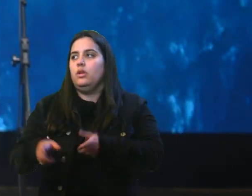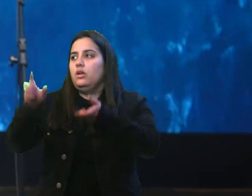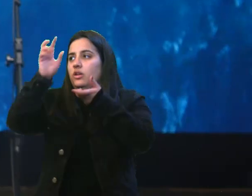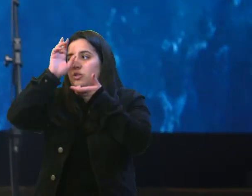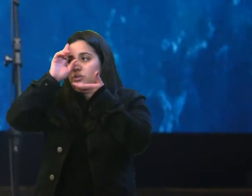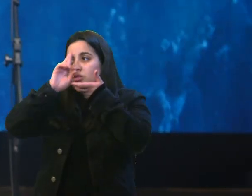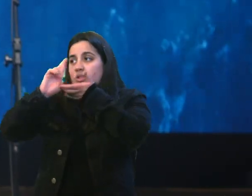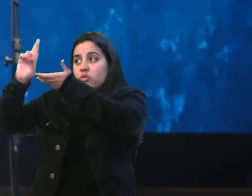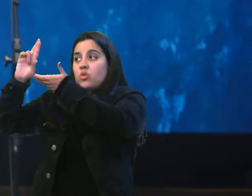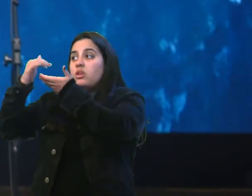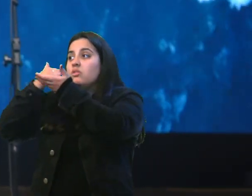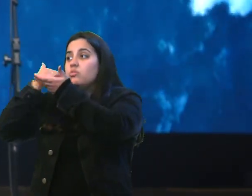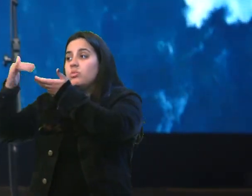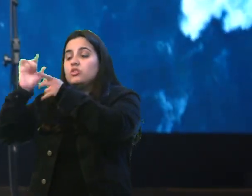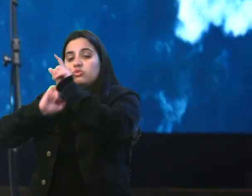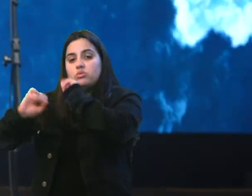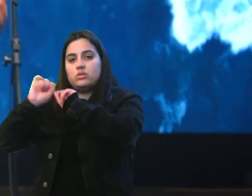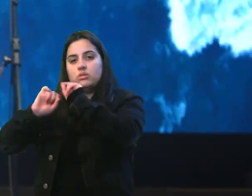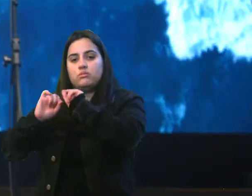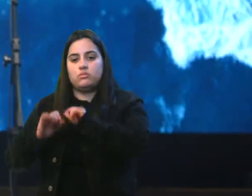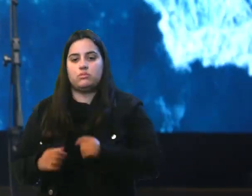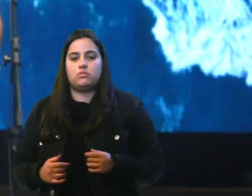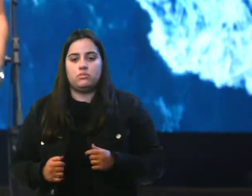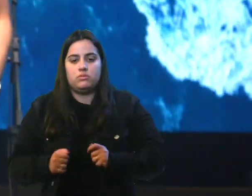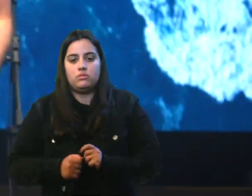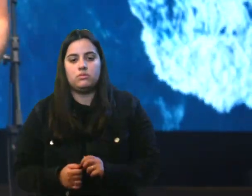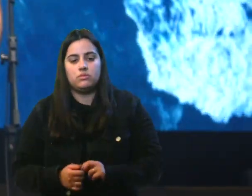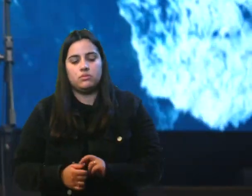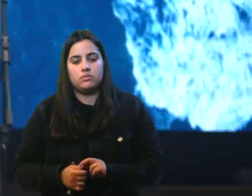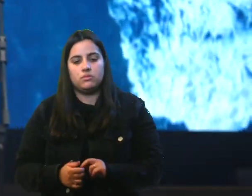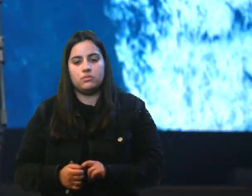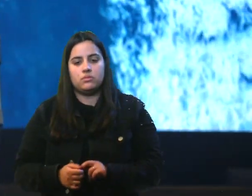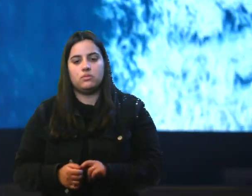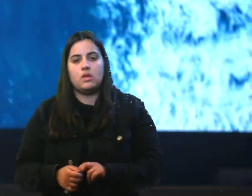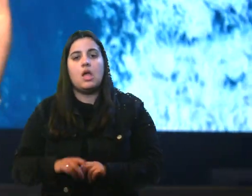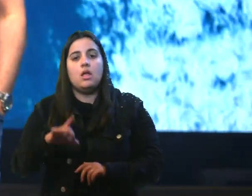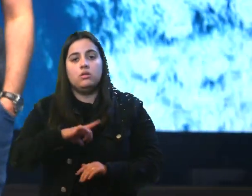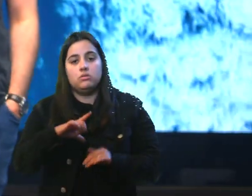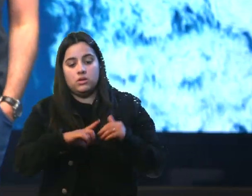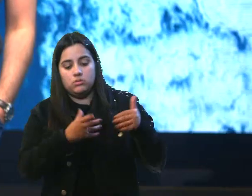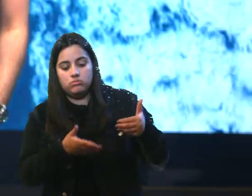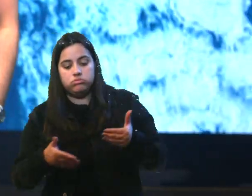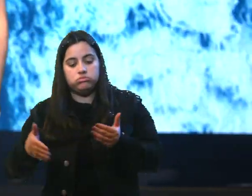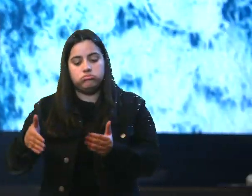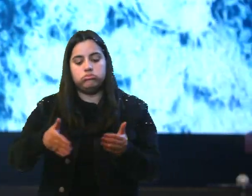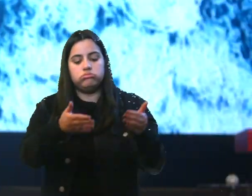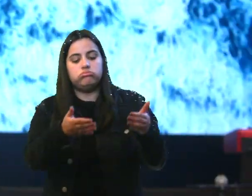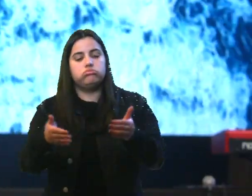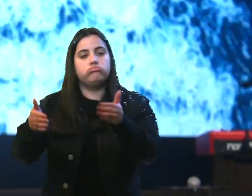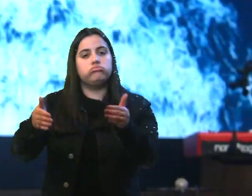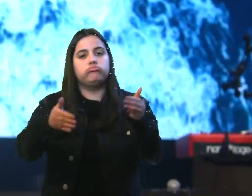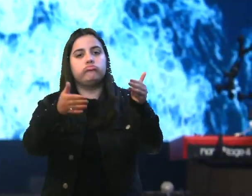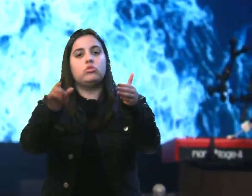nos pede que a gente nos abra. Existe um caminho para a confissão de pecado.